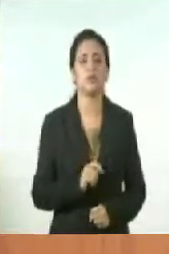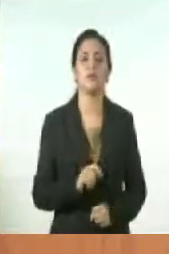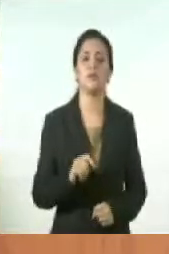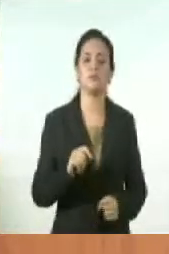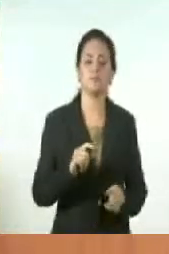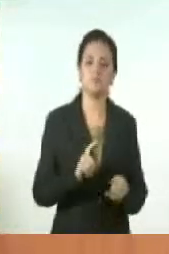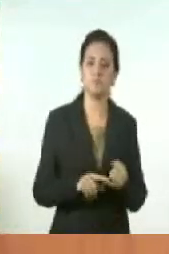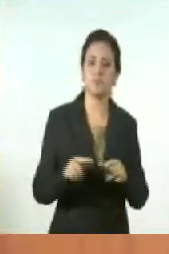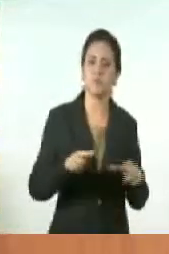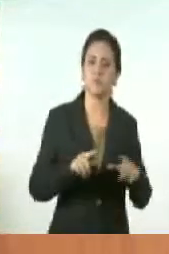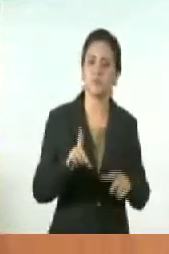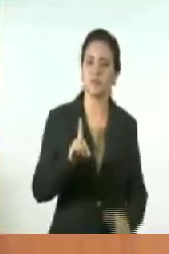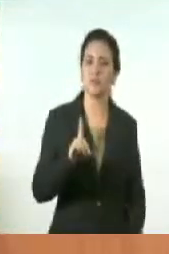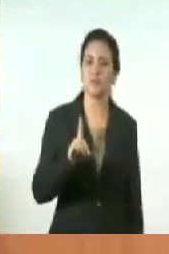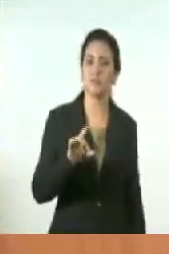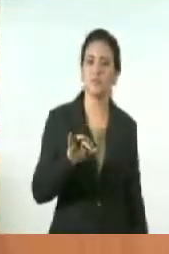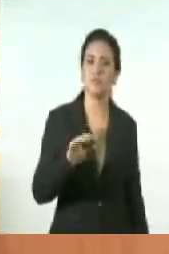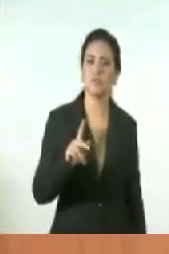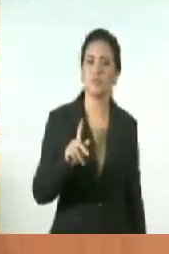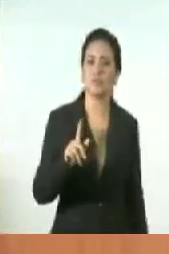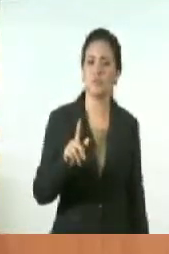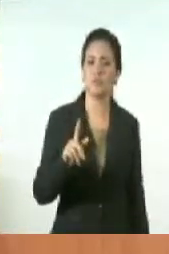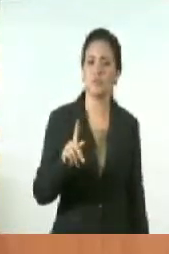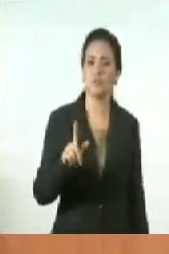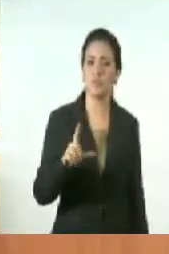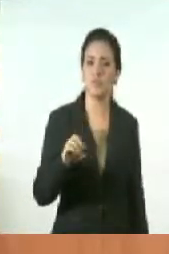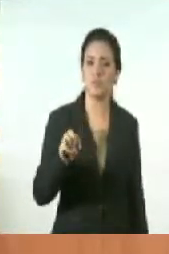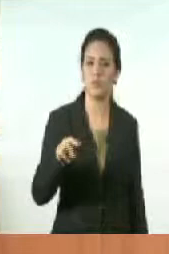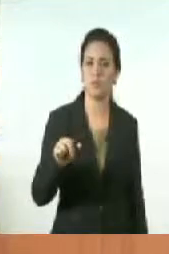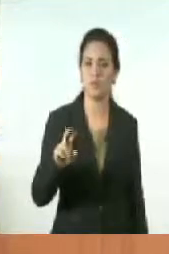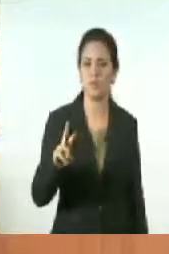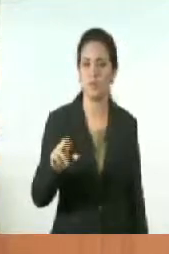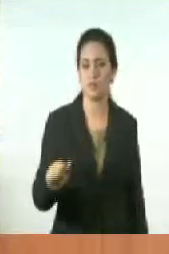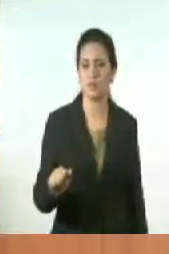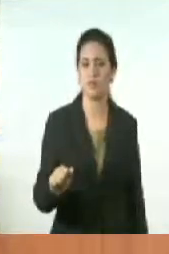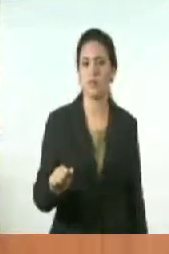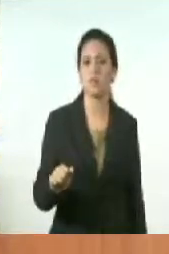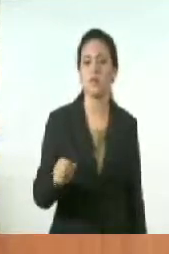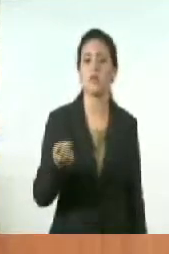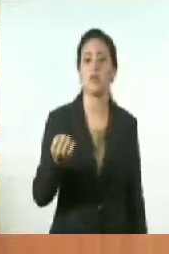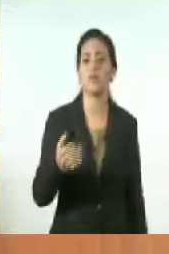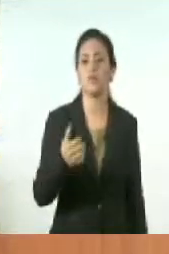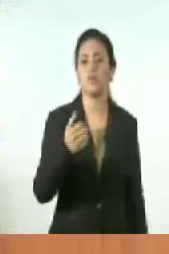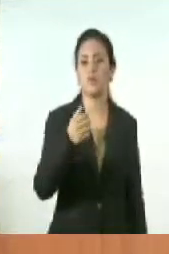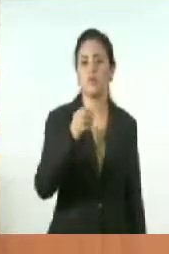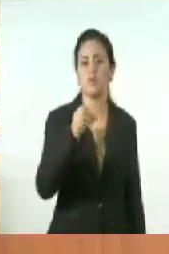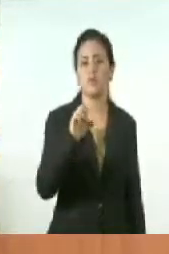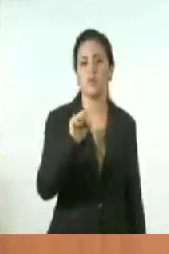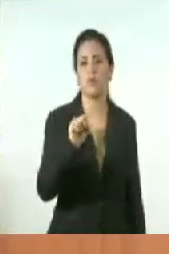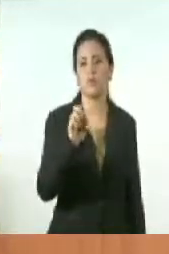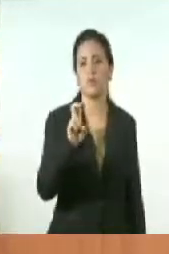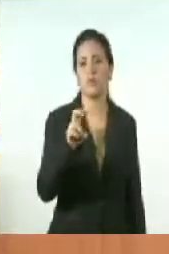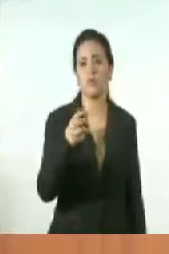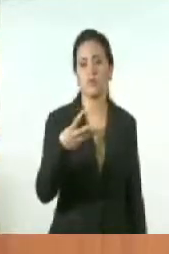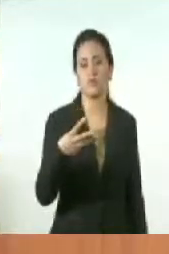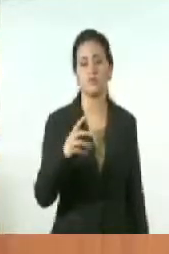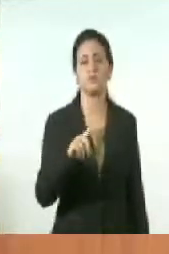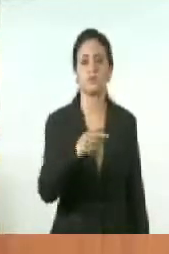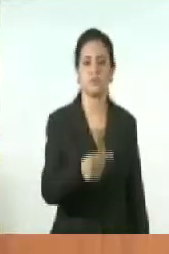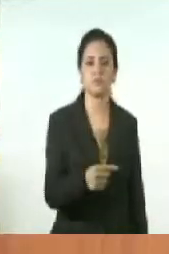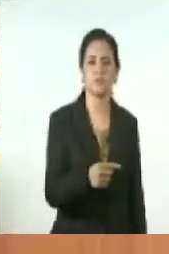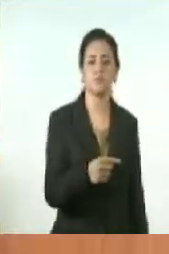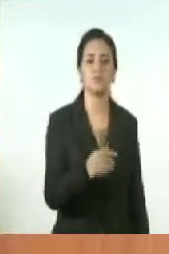especializada. Valor, R$ 853 mil. E tinha uma outra aqui, Instituto de Apoio ao Desenvolvimento Social do Brasil.